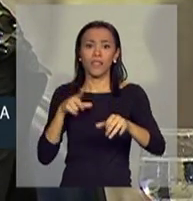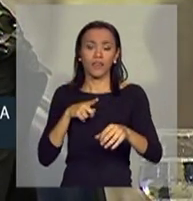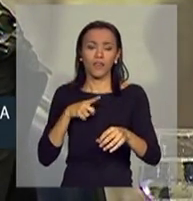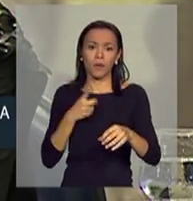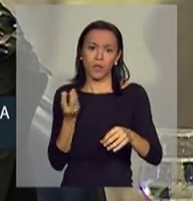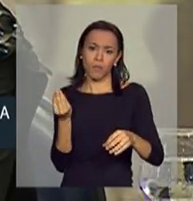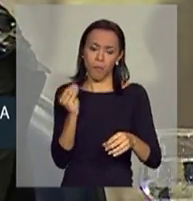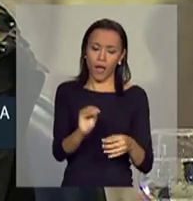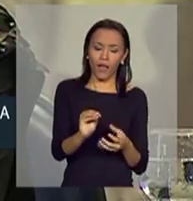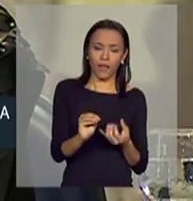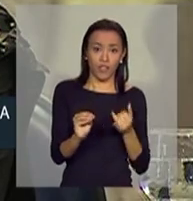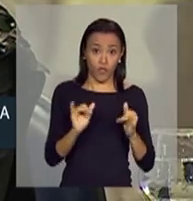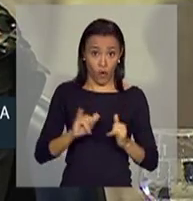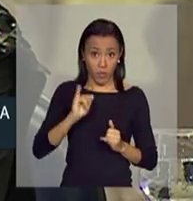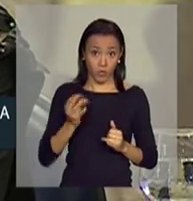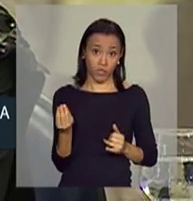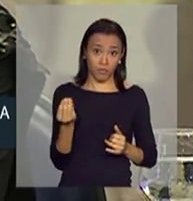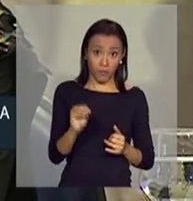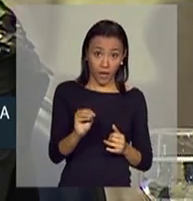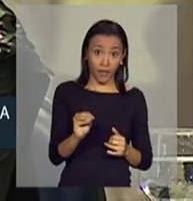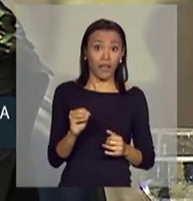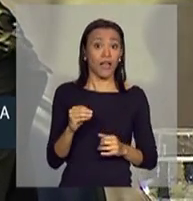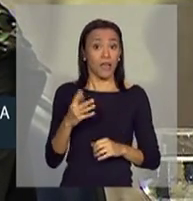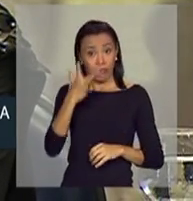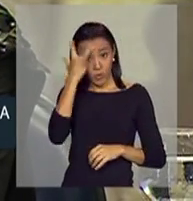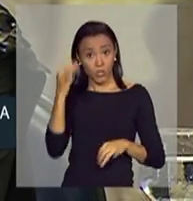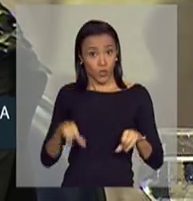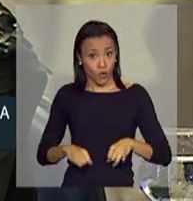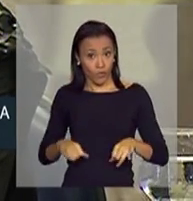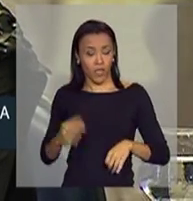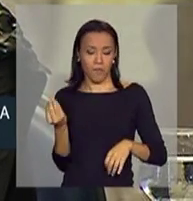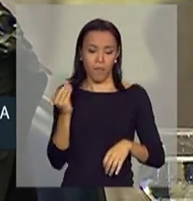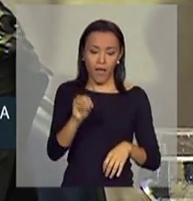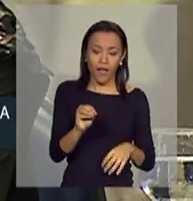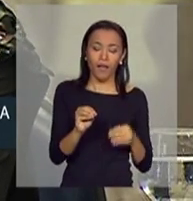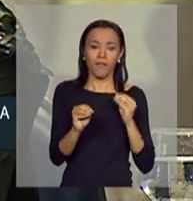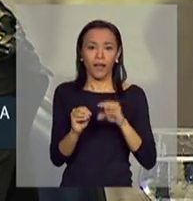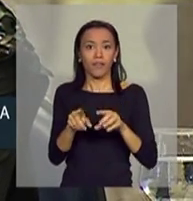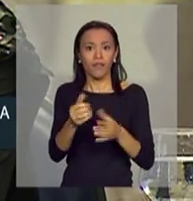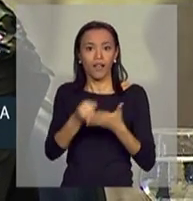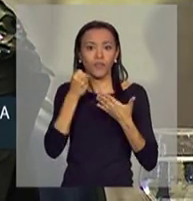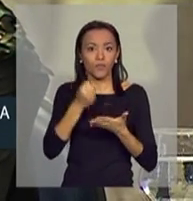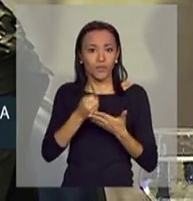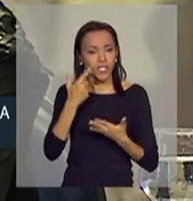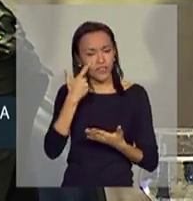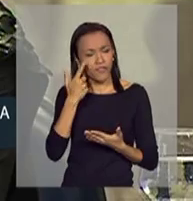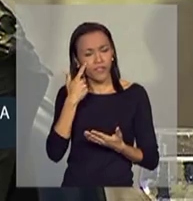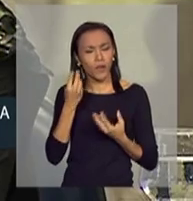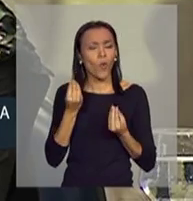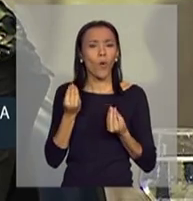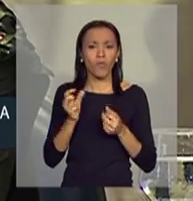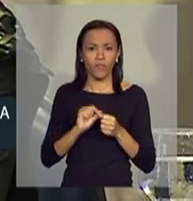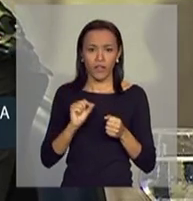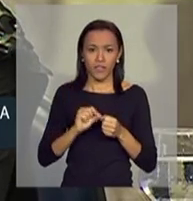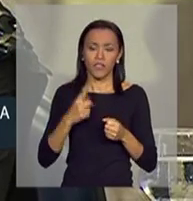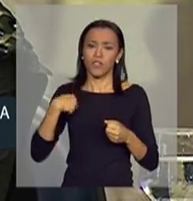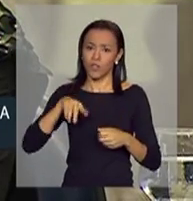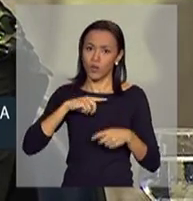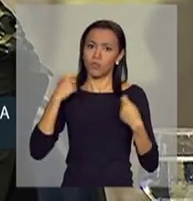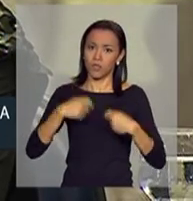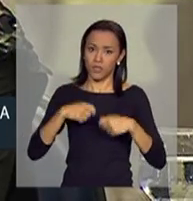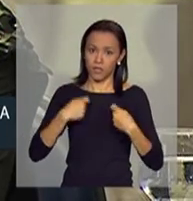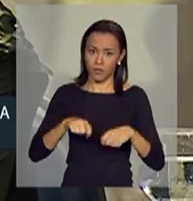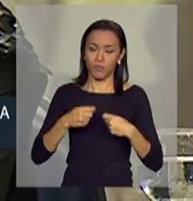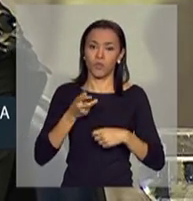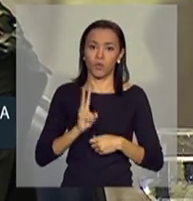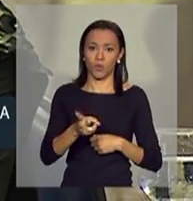também significativa das vítimas, nós vamos sentar e ver o que é que nós podemos fazer. Eu acho que nós temos que fazer isso. O que é que nós podemos fazer